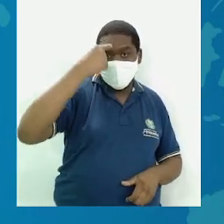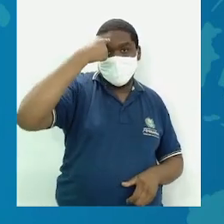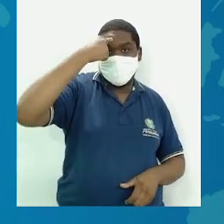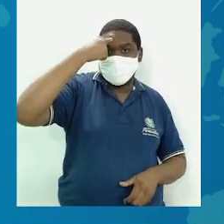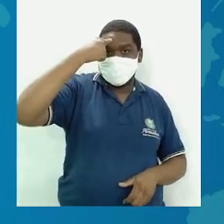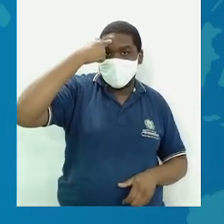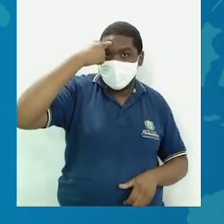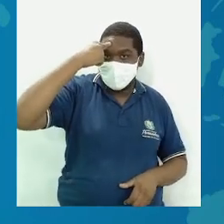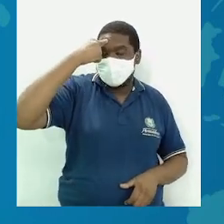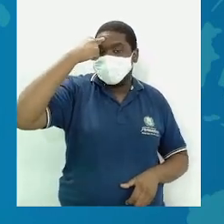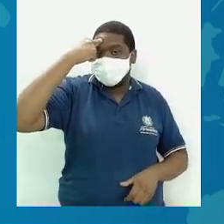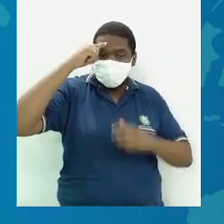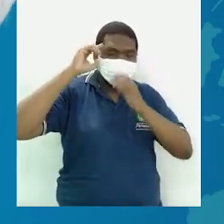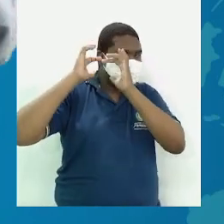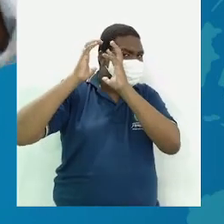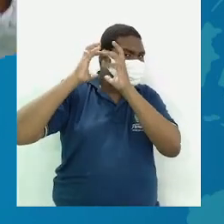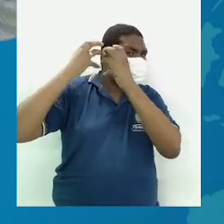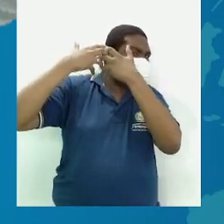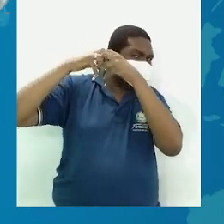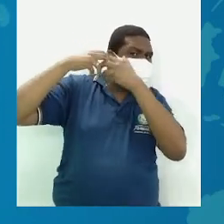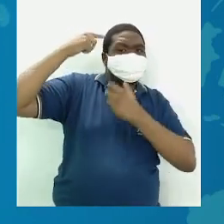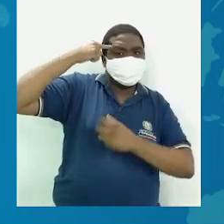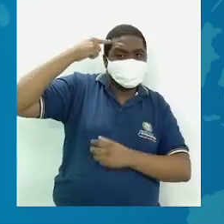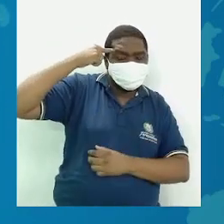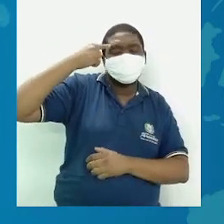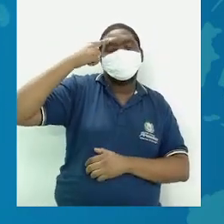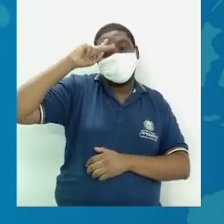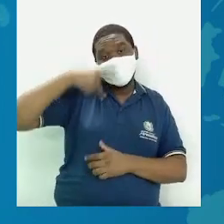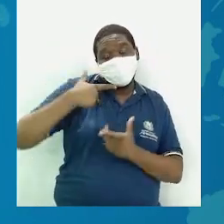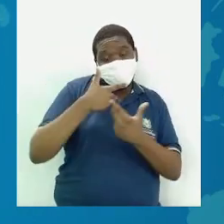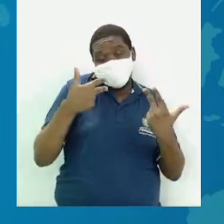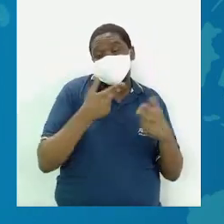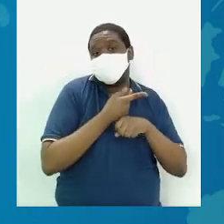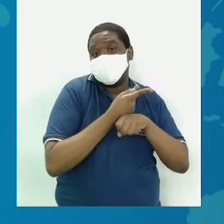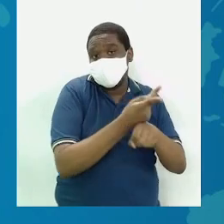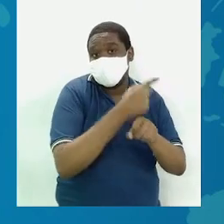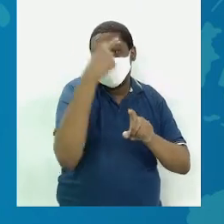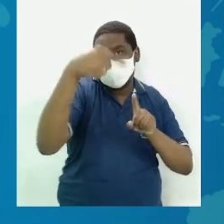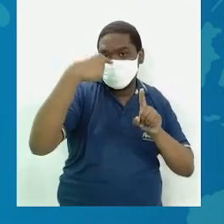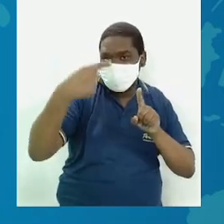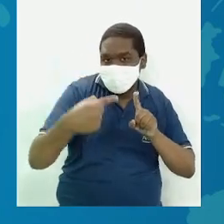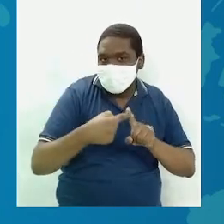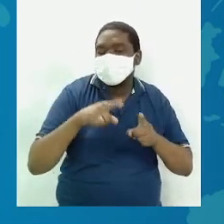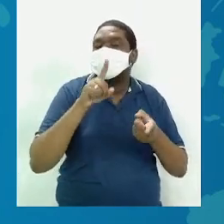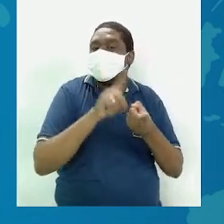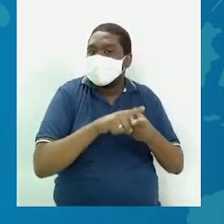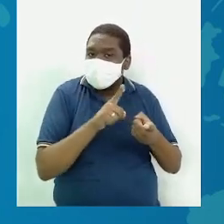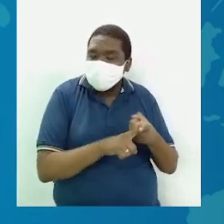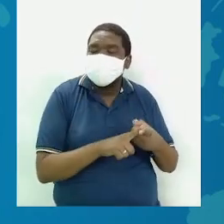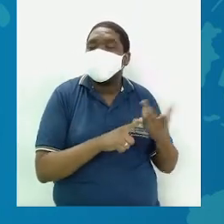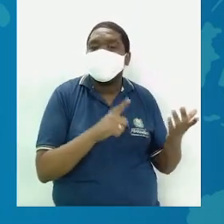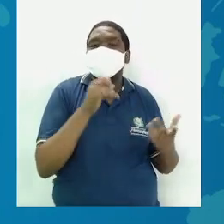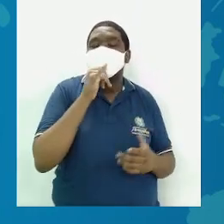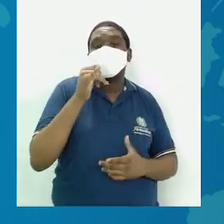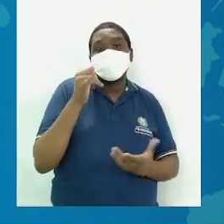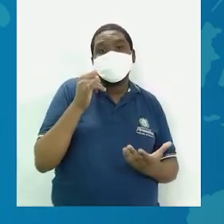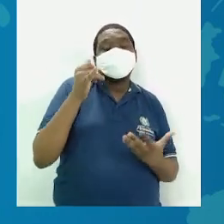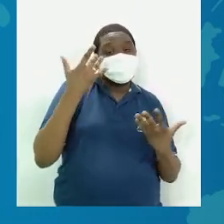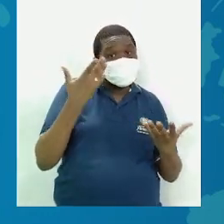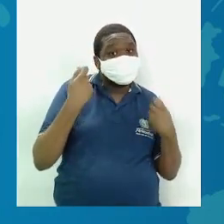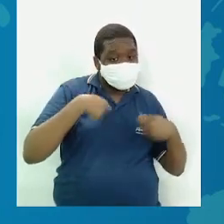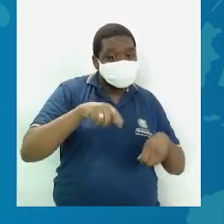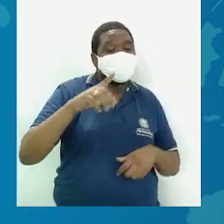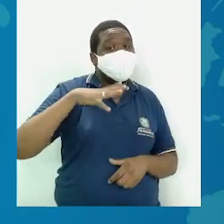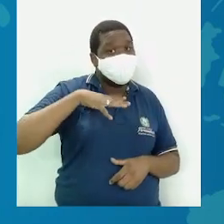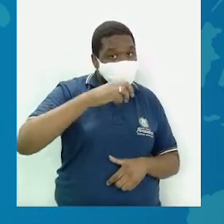lógico, né? Pensar, buscar algo e ele precisa principalmente resgatar a ética. Então,